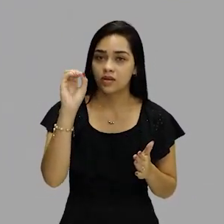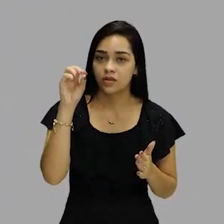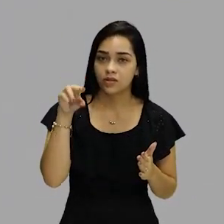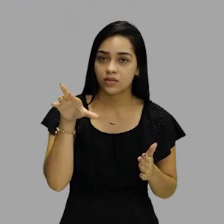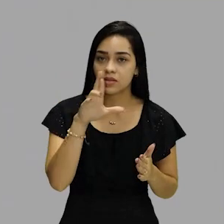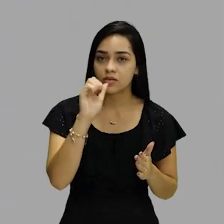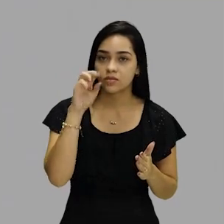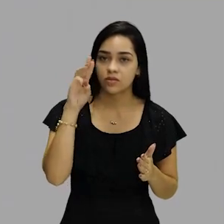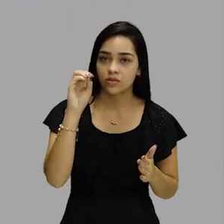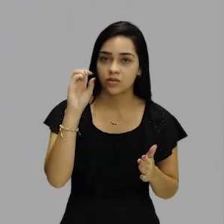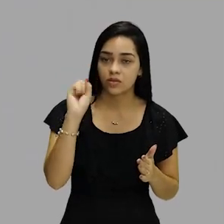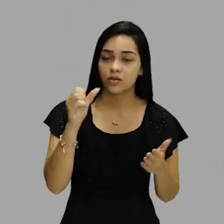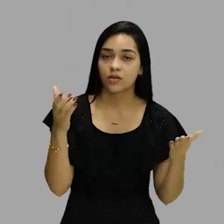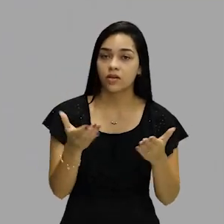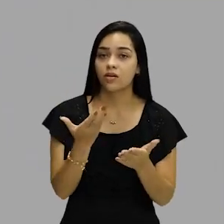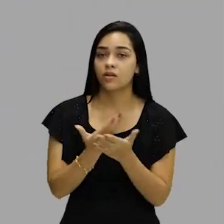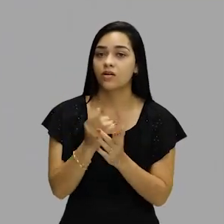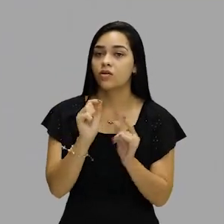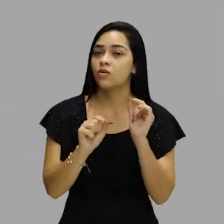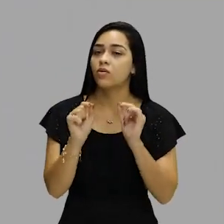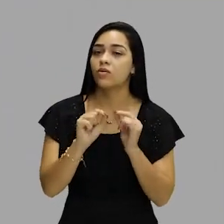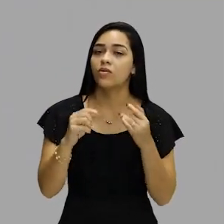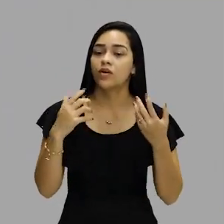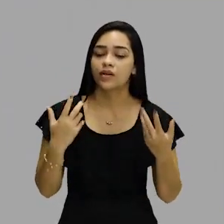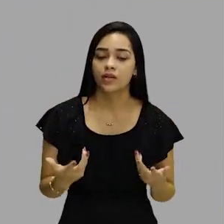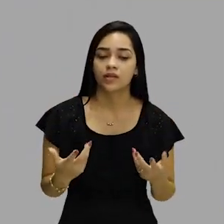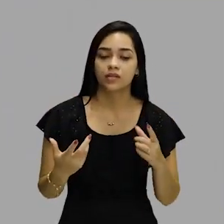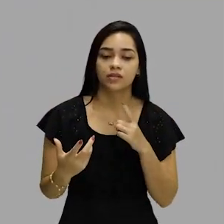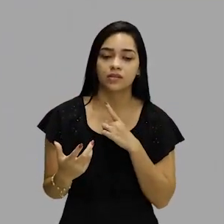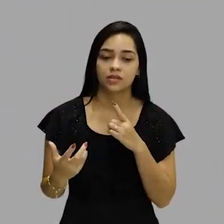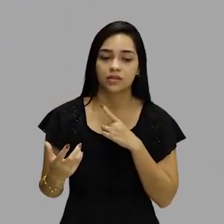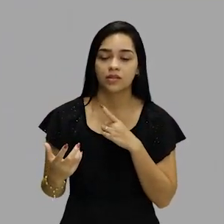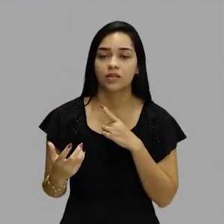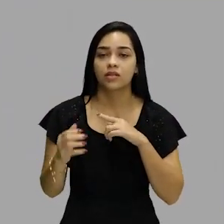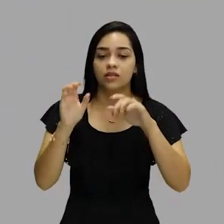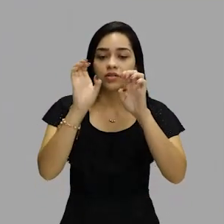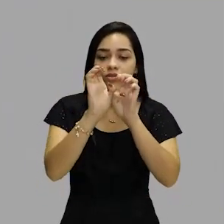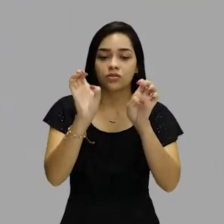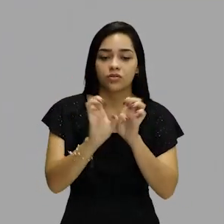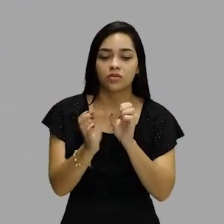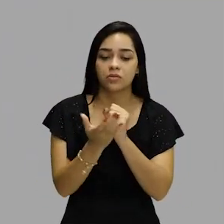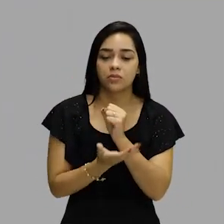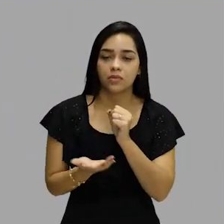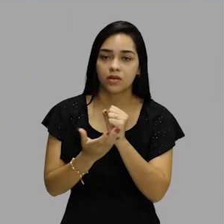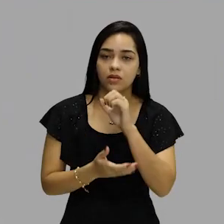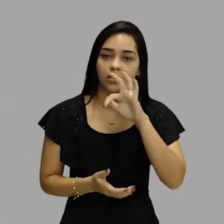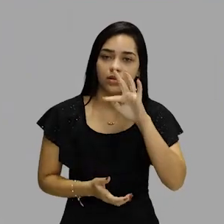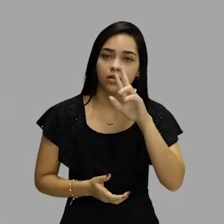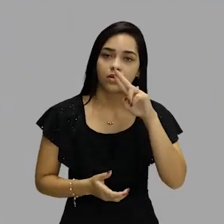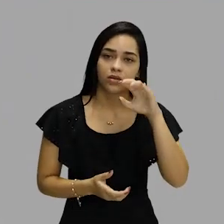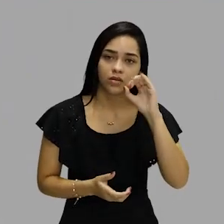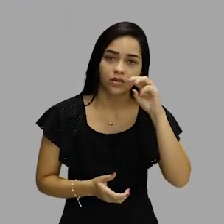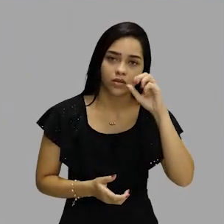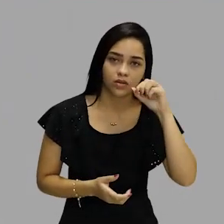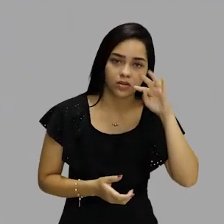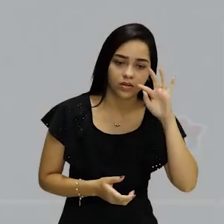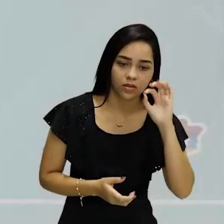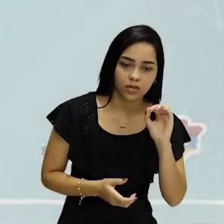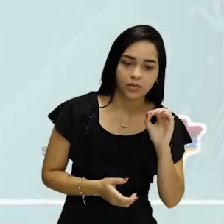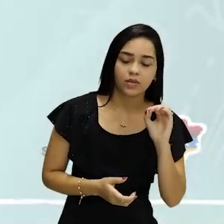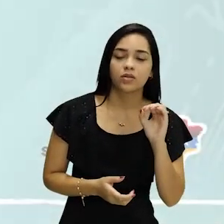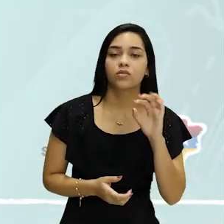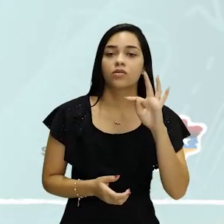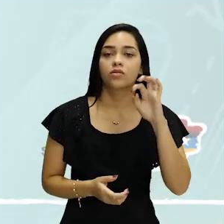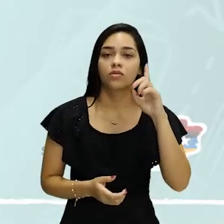E nessa aula de hoje, nós vamos aqui para mais uma aula sobre estruturas básicas e funcionamento dos tecidos. Agora, a